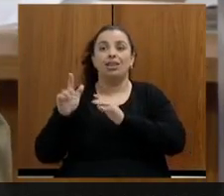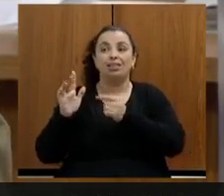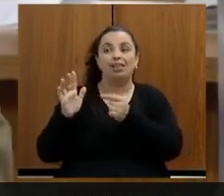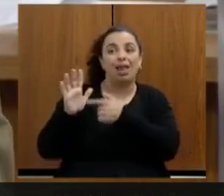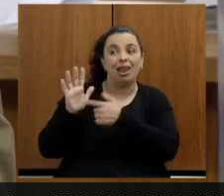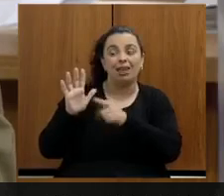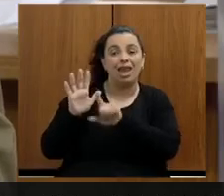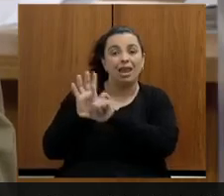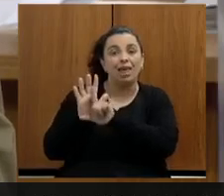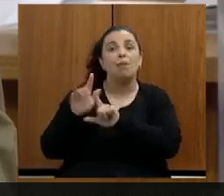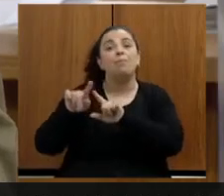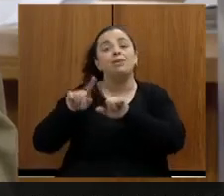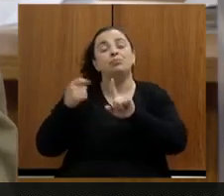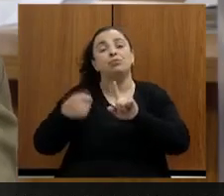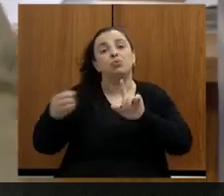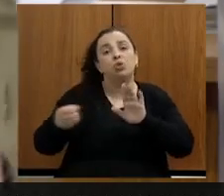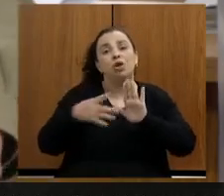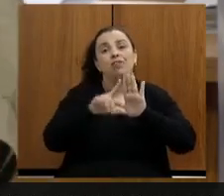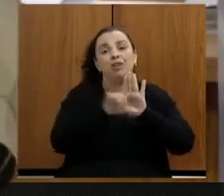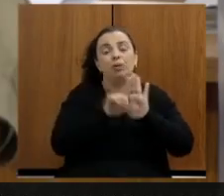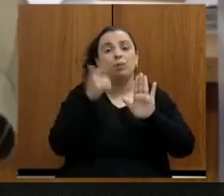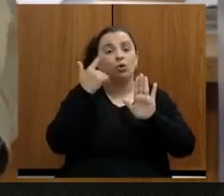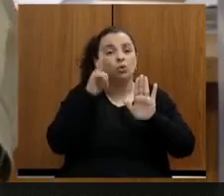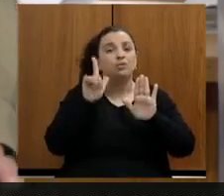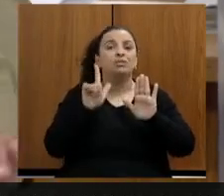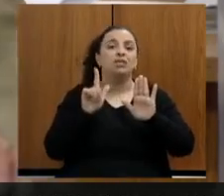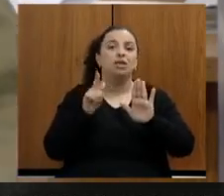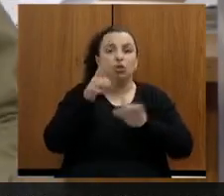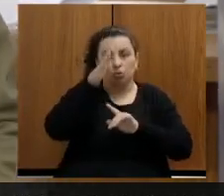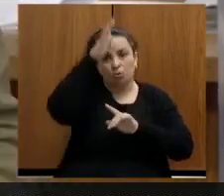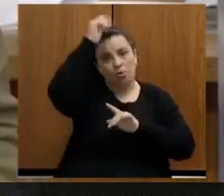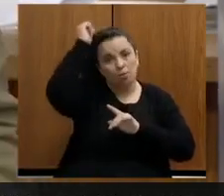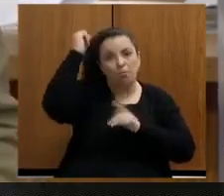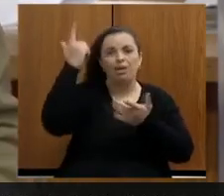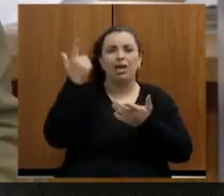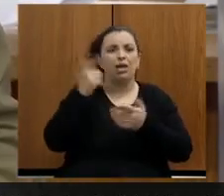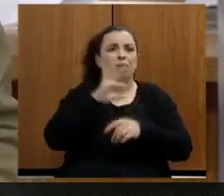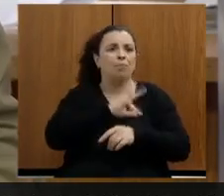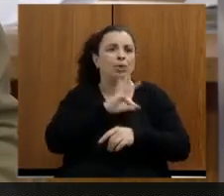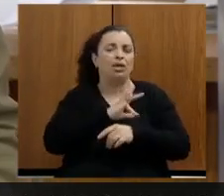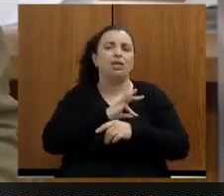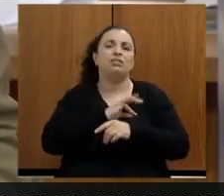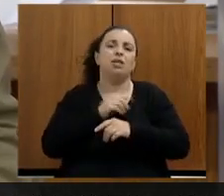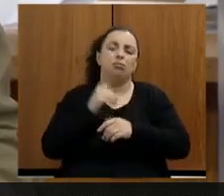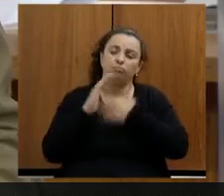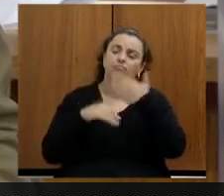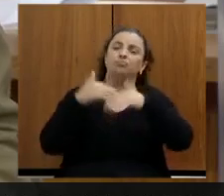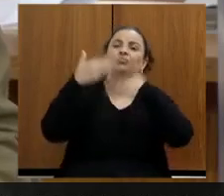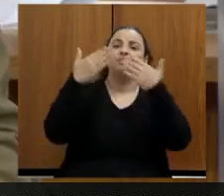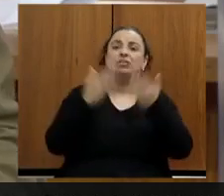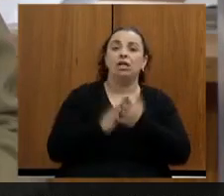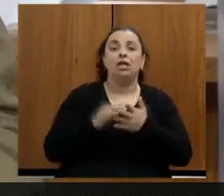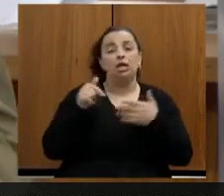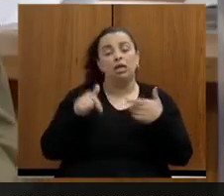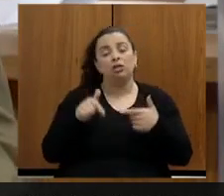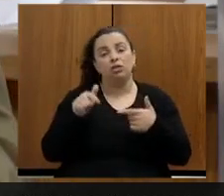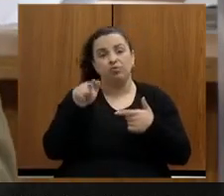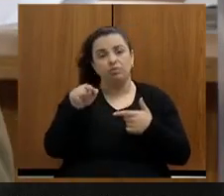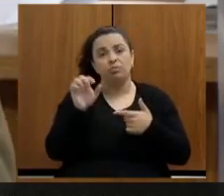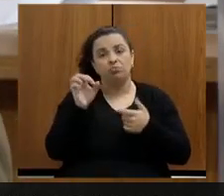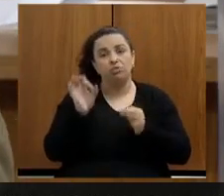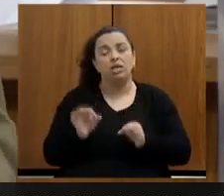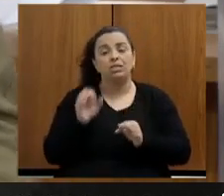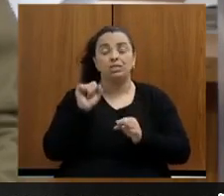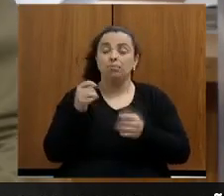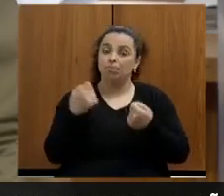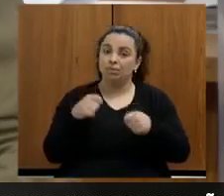para gente ir avançando e a questão do sono zelado mas isso tem avançado e o senhor pode ter certeza se a gente precisar